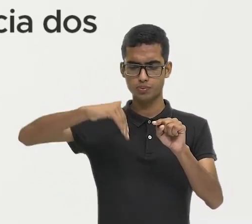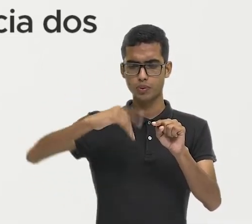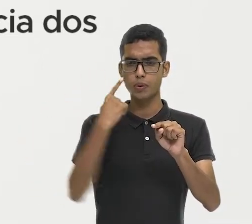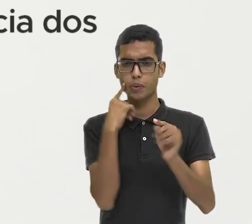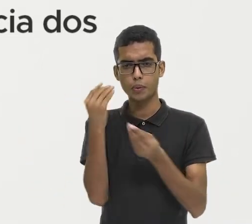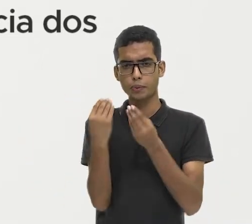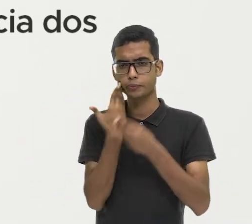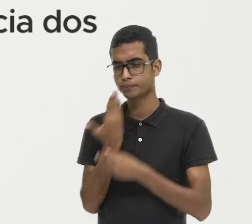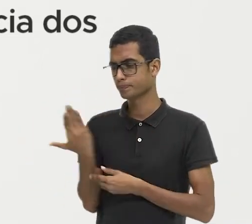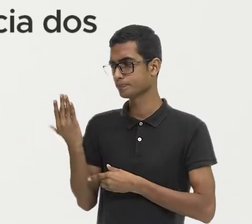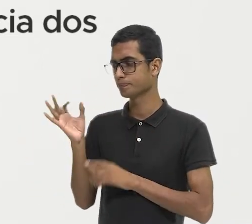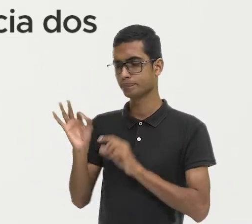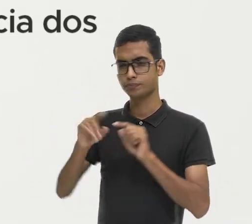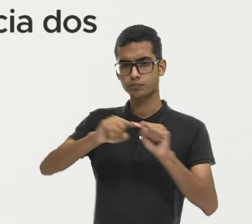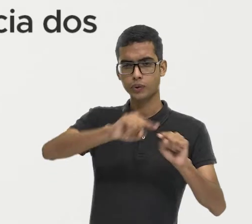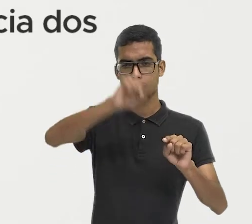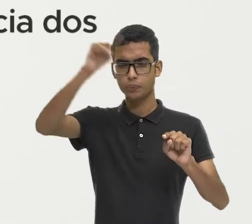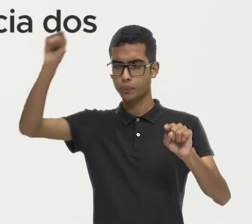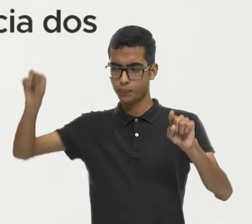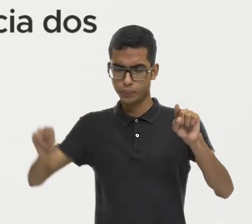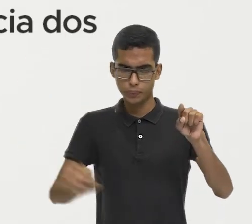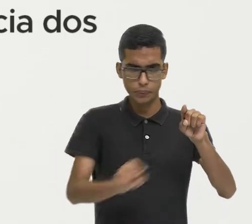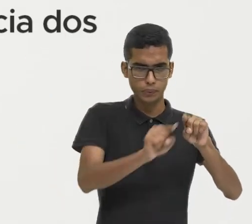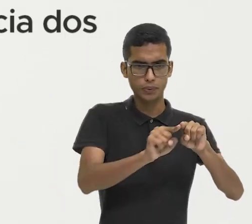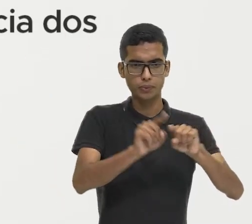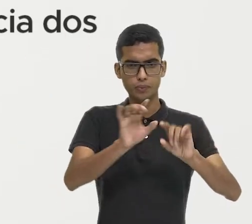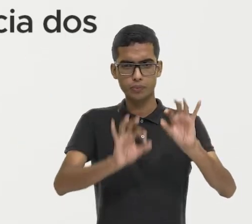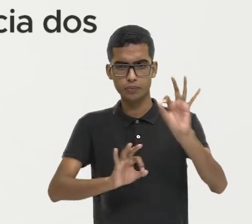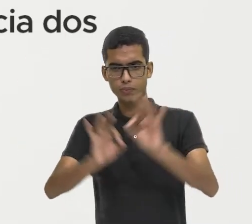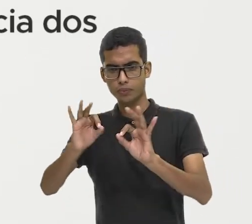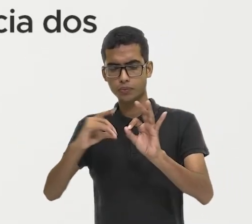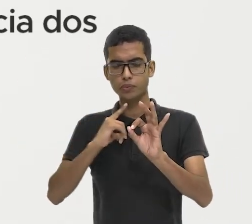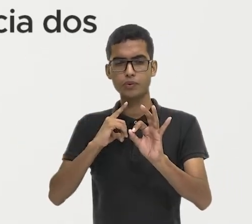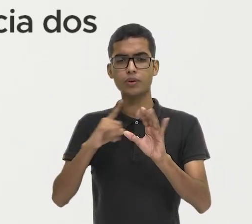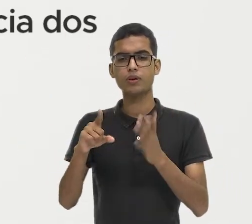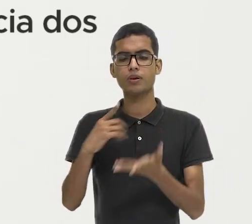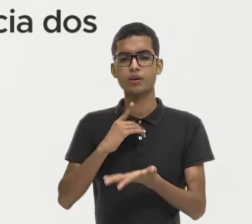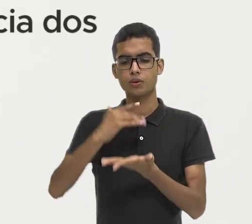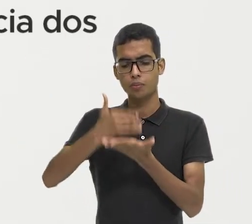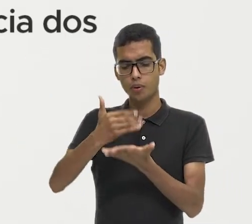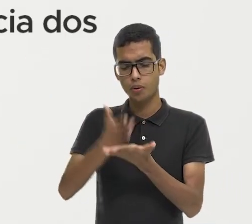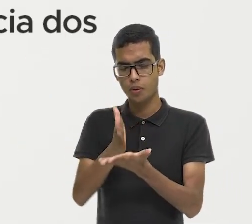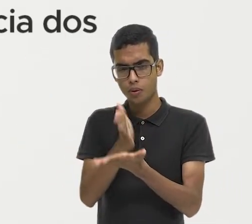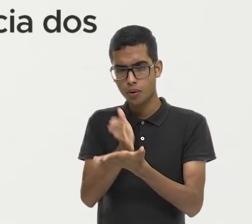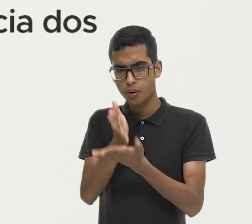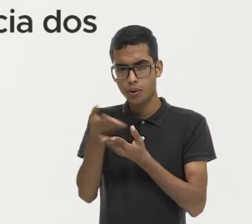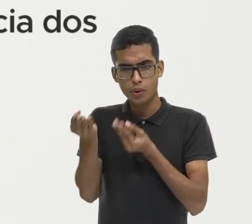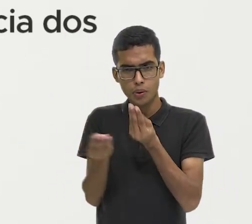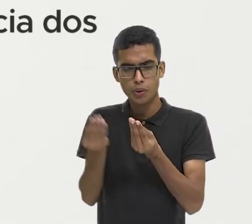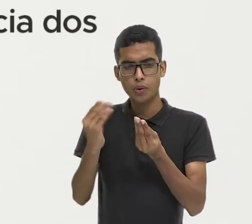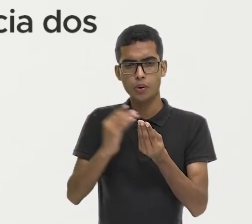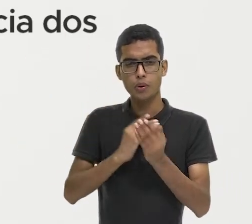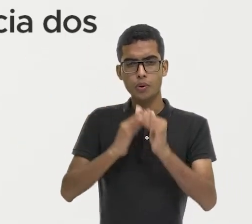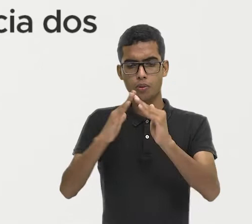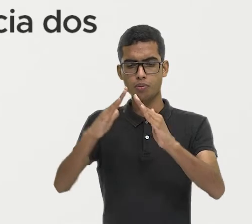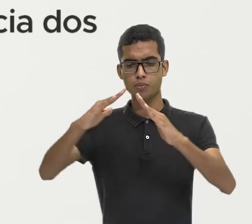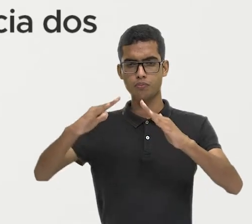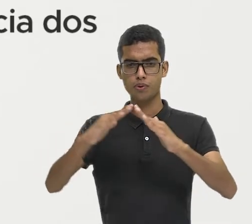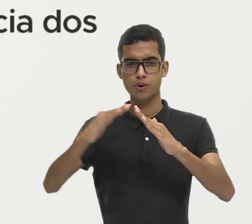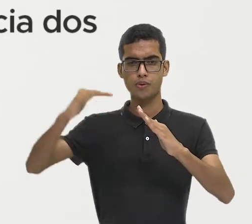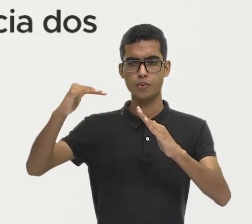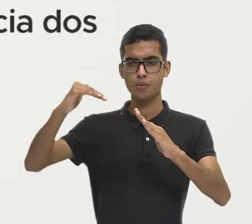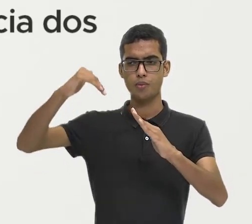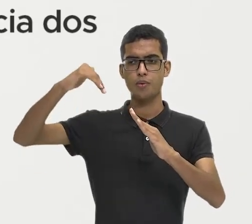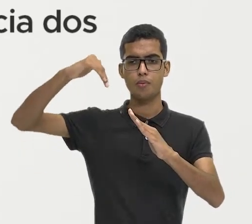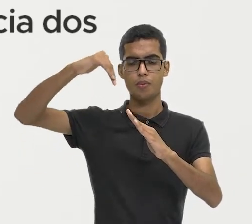É porque essa circunferência ela vai vir quebrada, ela vai vir dividida. E cada divisão é